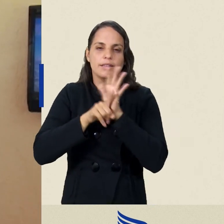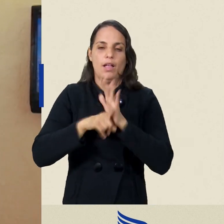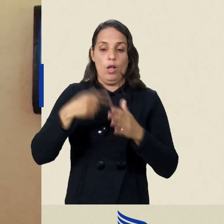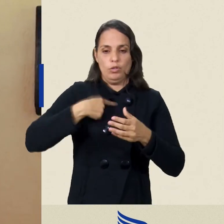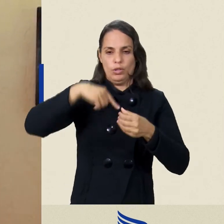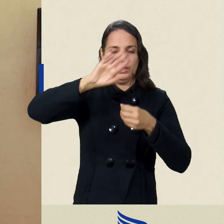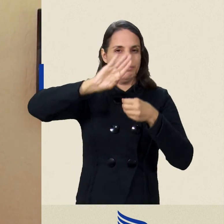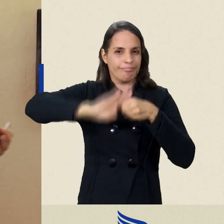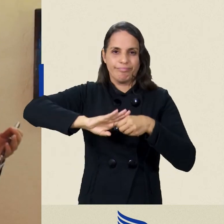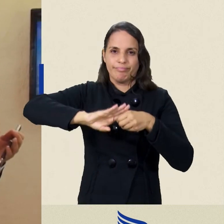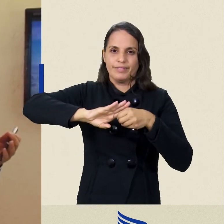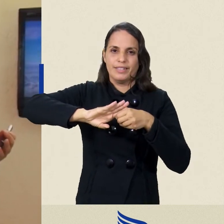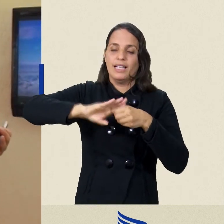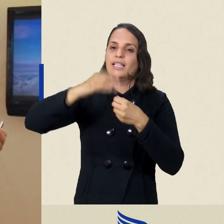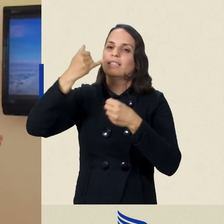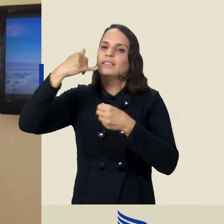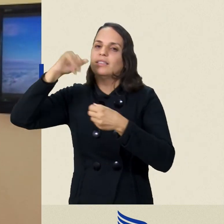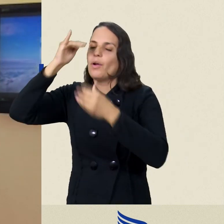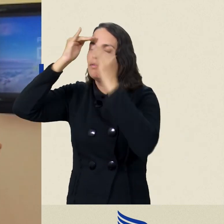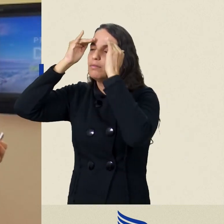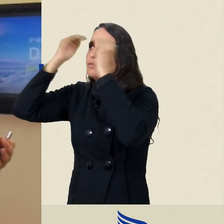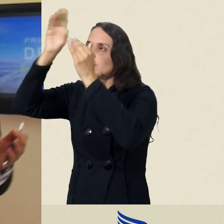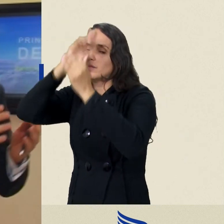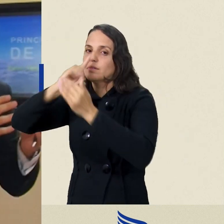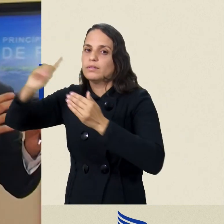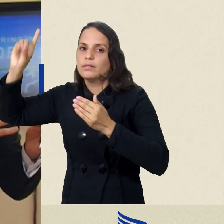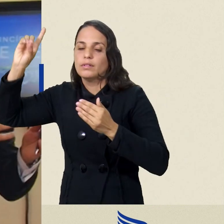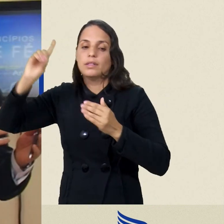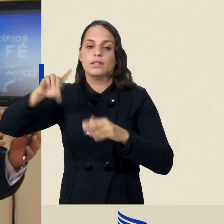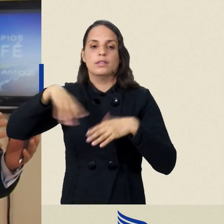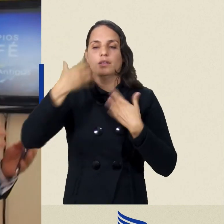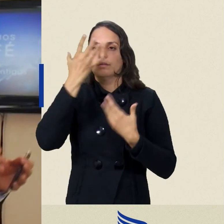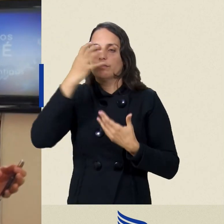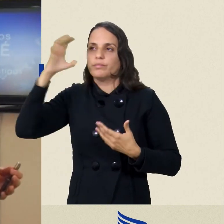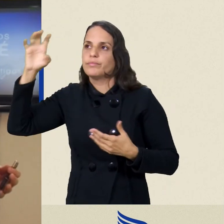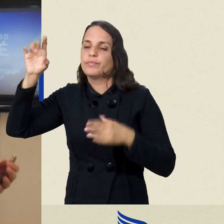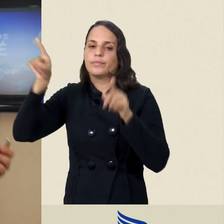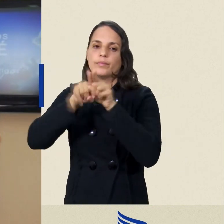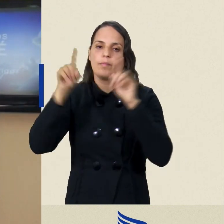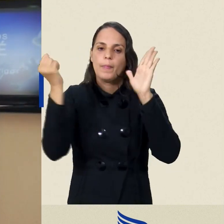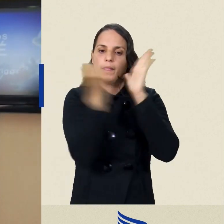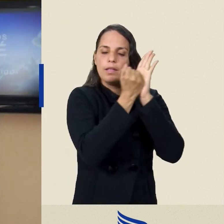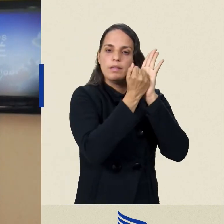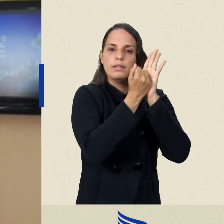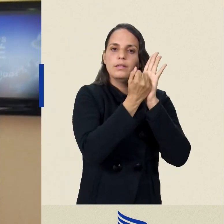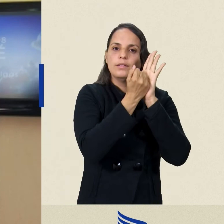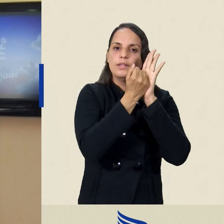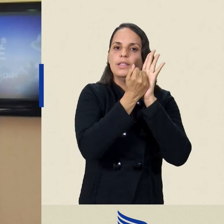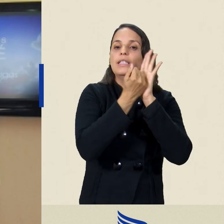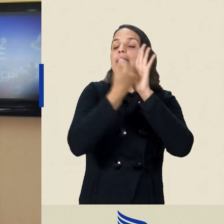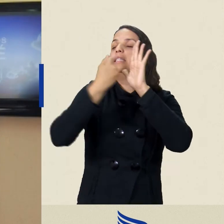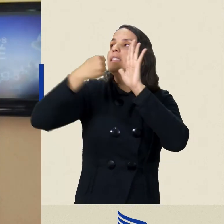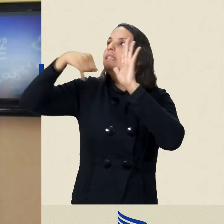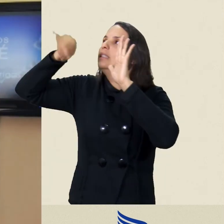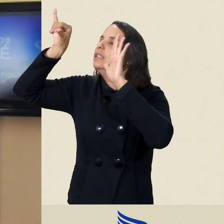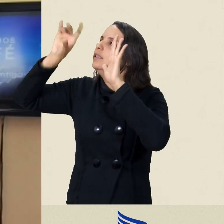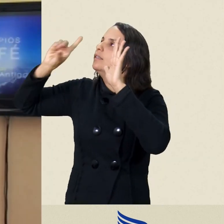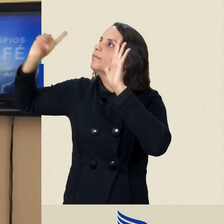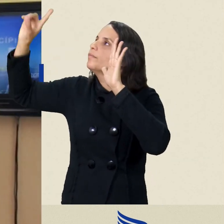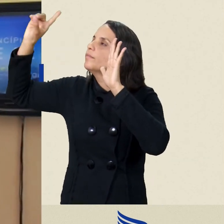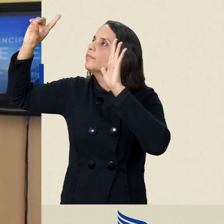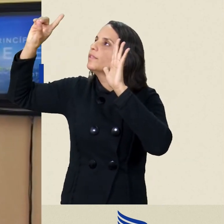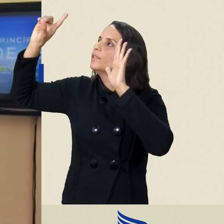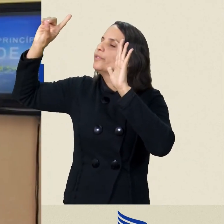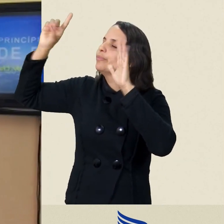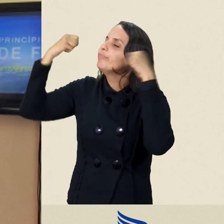nem tampouco venceremos o sinal da besta e sua imagem. Jamais receberemos o sinal de Deus, a menos que possuamos a fé